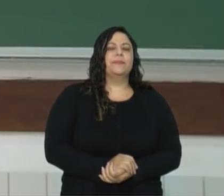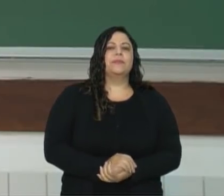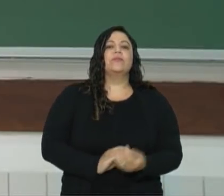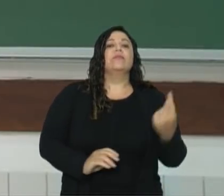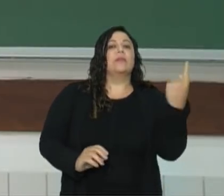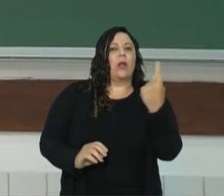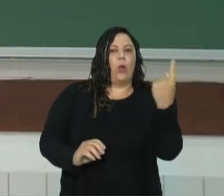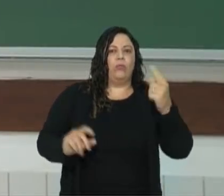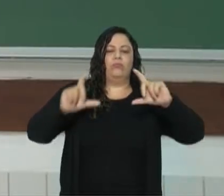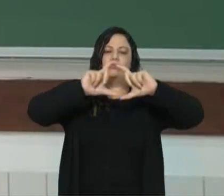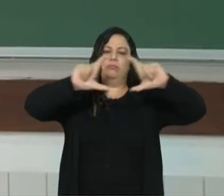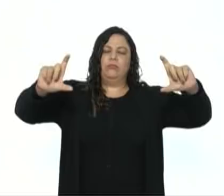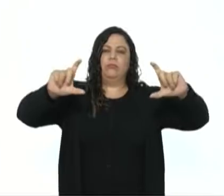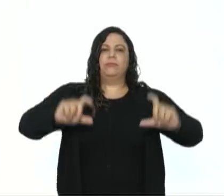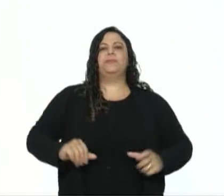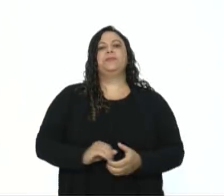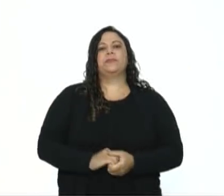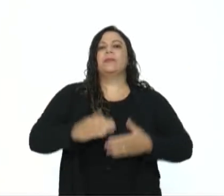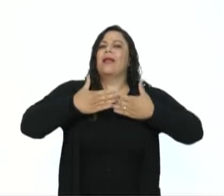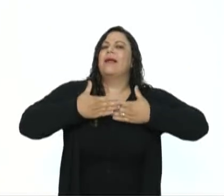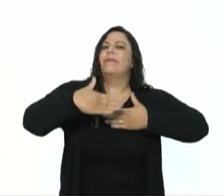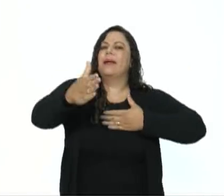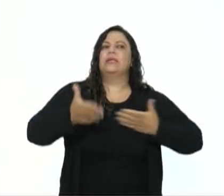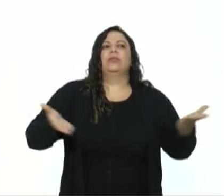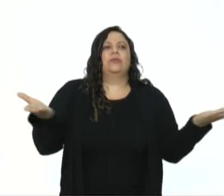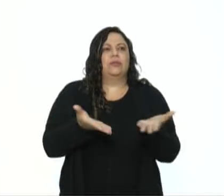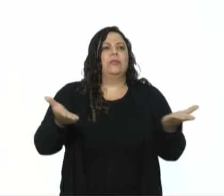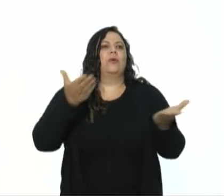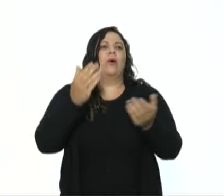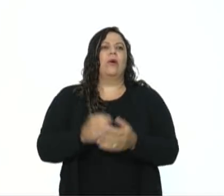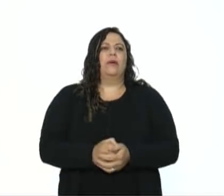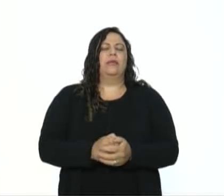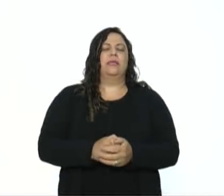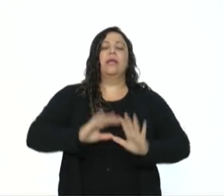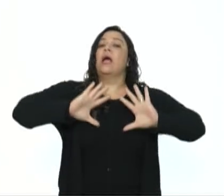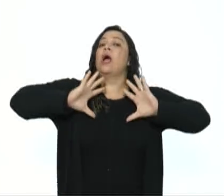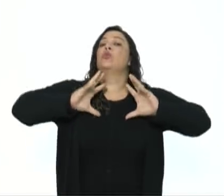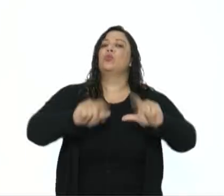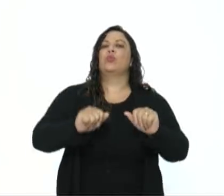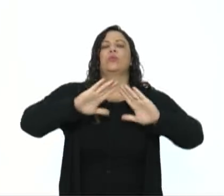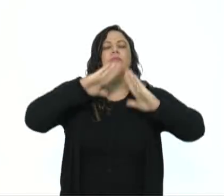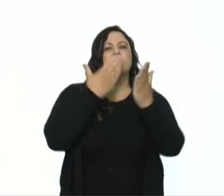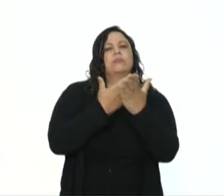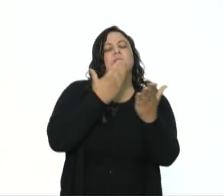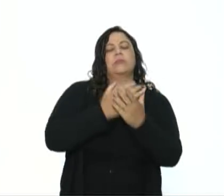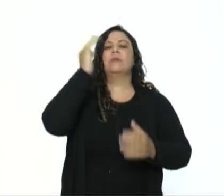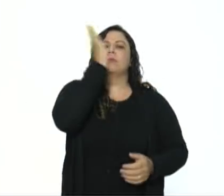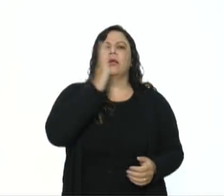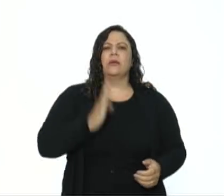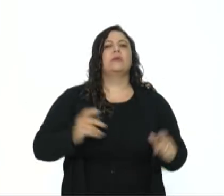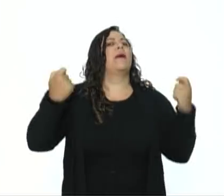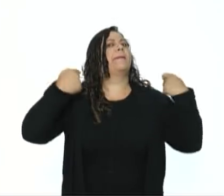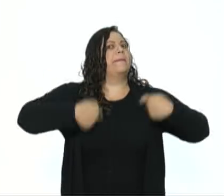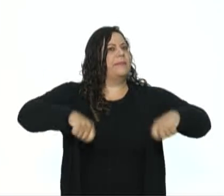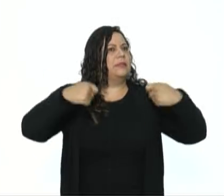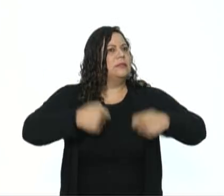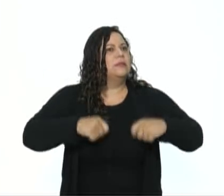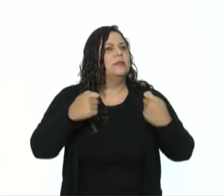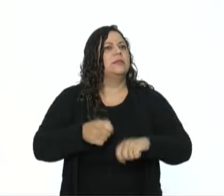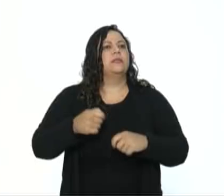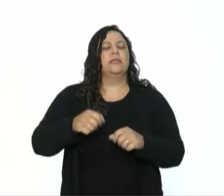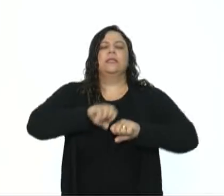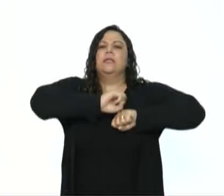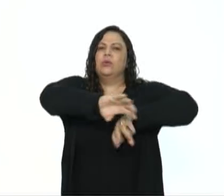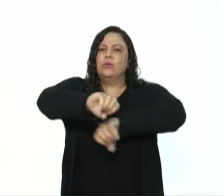1, eu vou seguindo com você. A partir deste ano, todas as escolas brasileiras devem adicionar